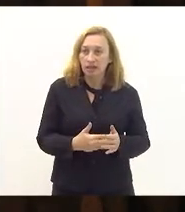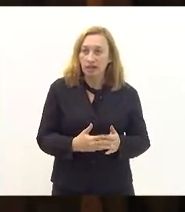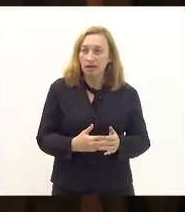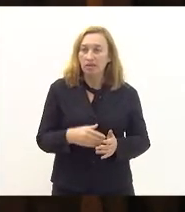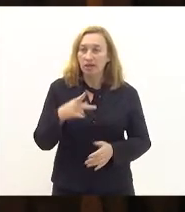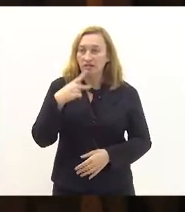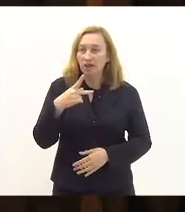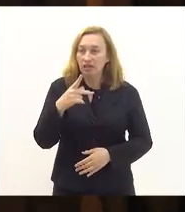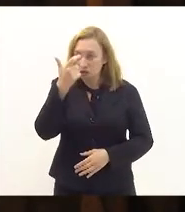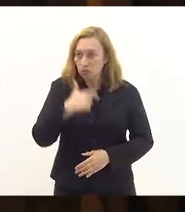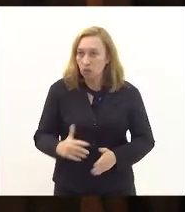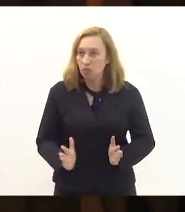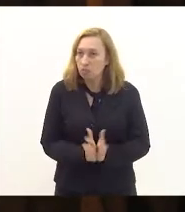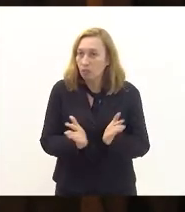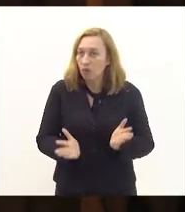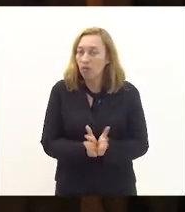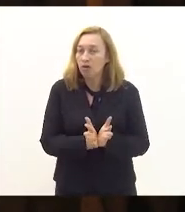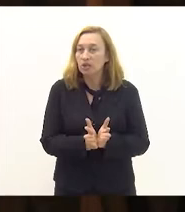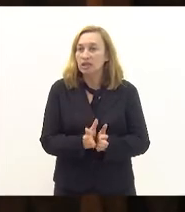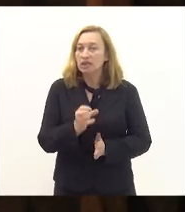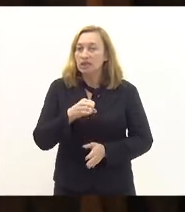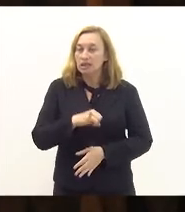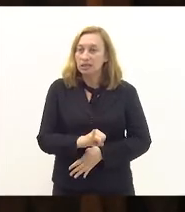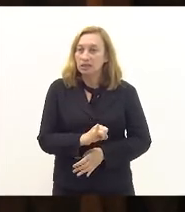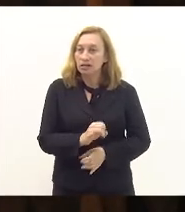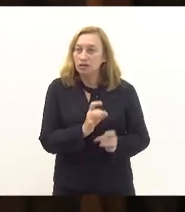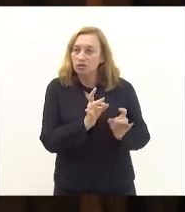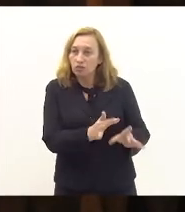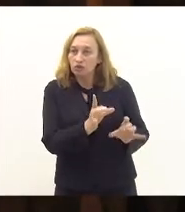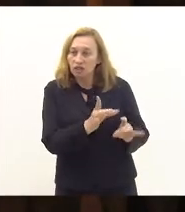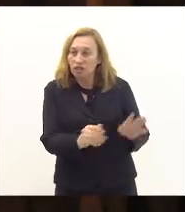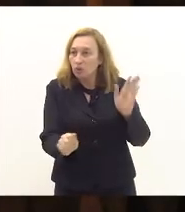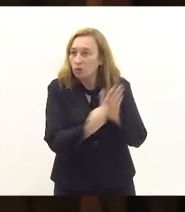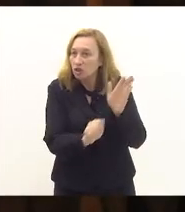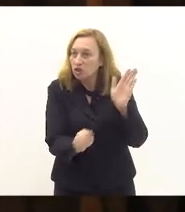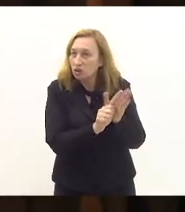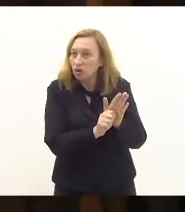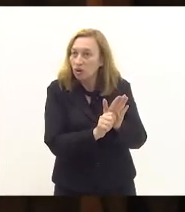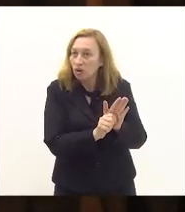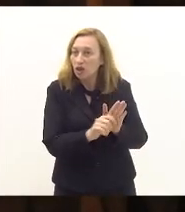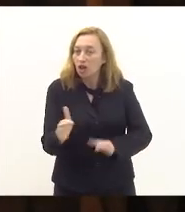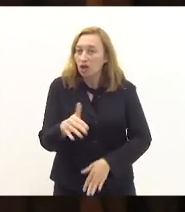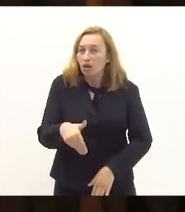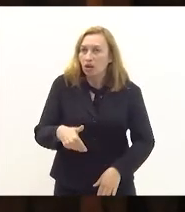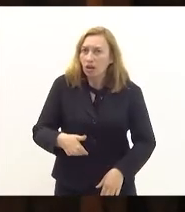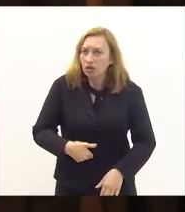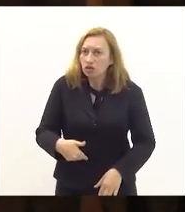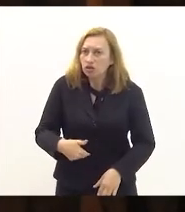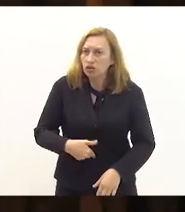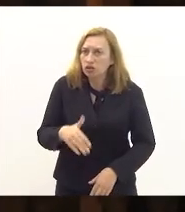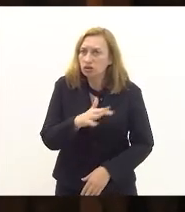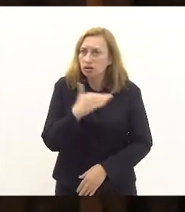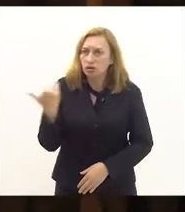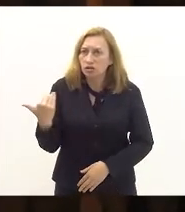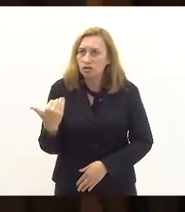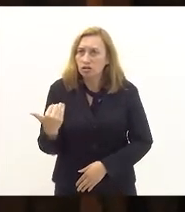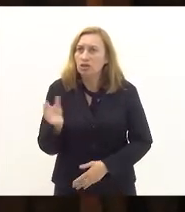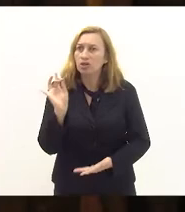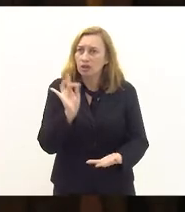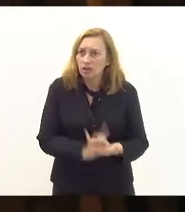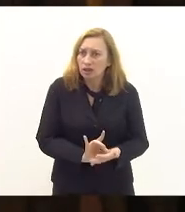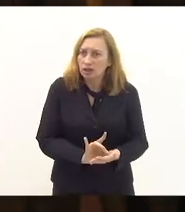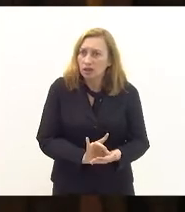miserável. Se eu não vender um pacotinho de maconha para alguém, eu morro de fome. Que essa é a